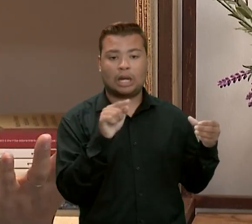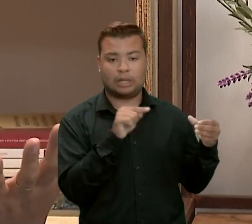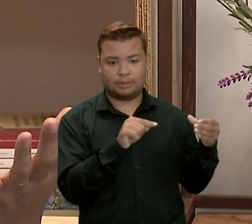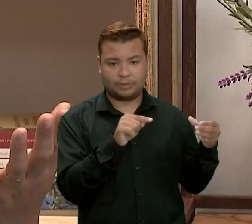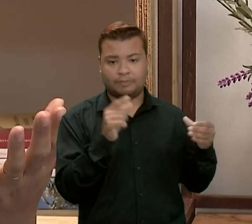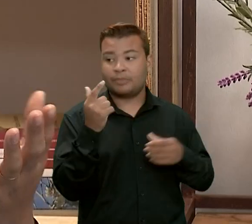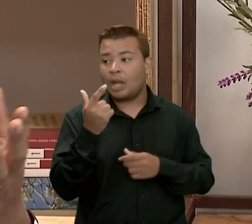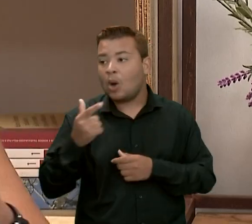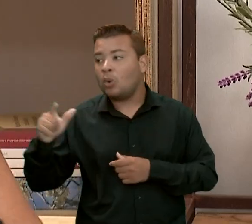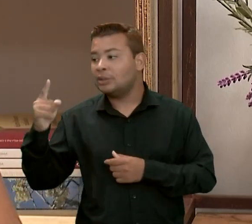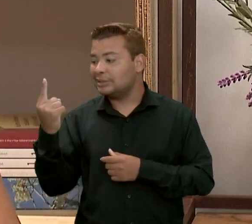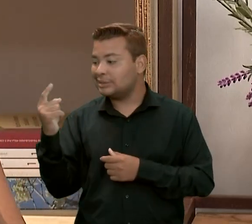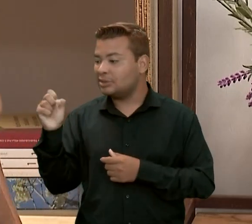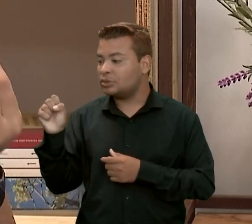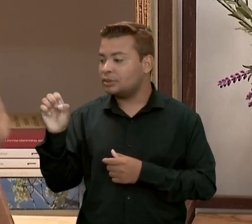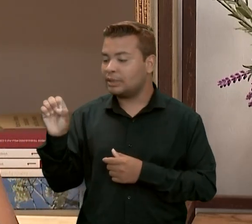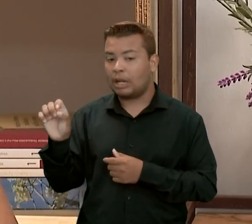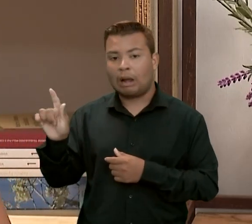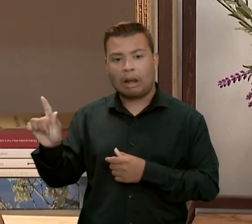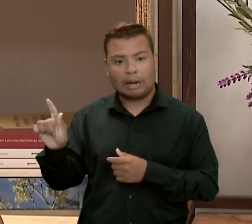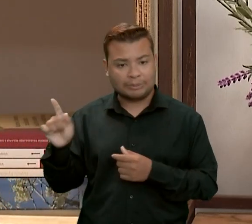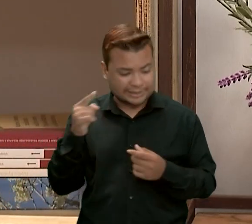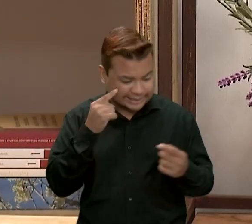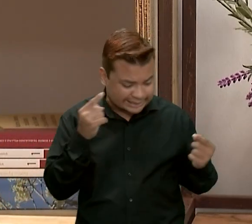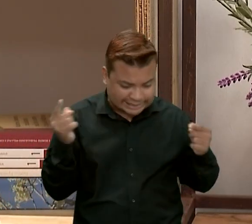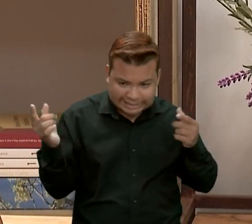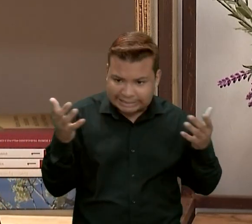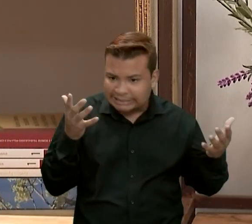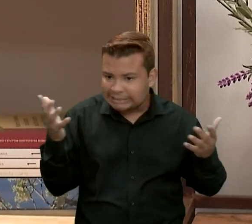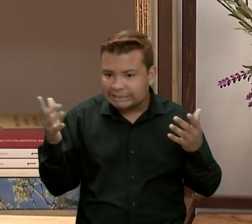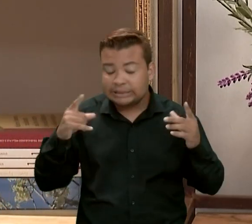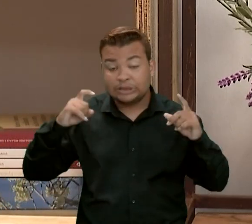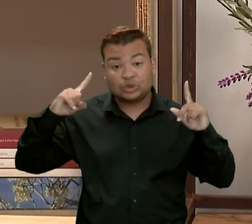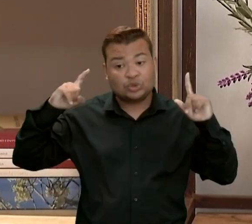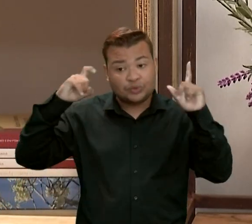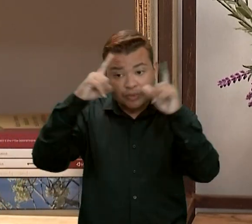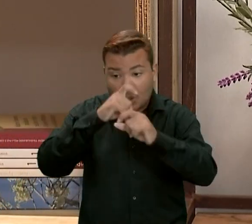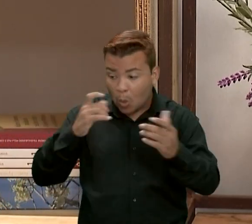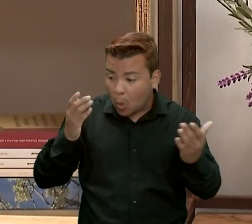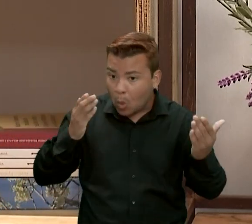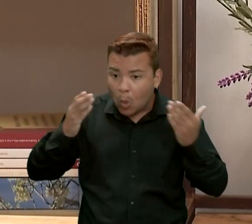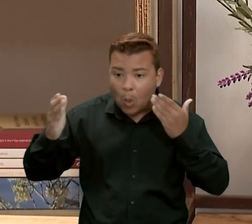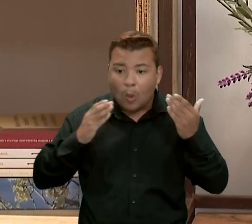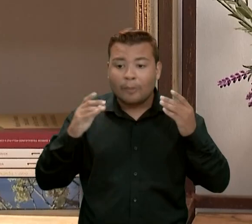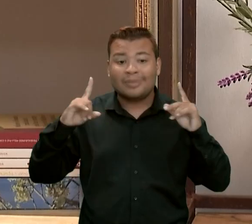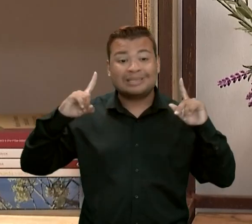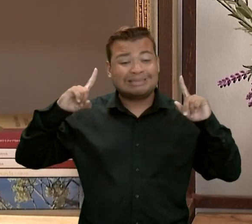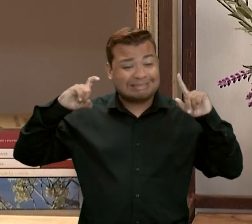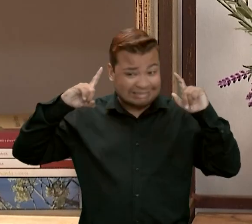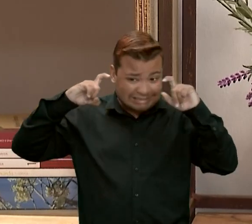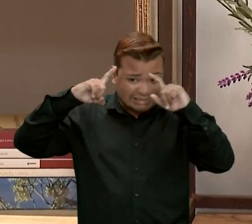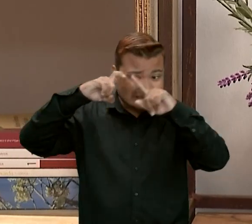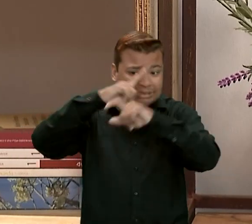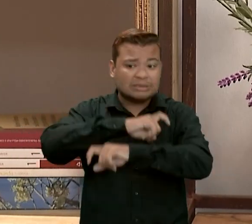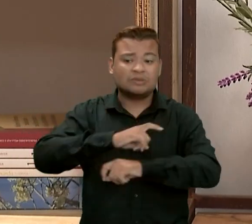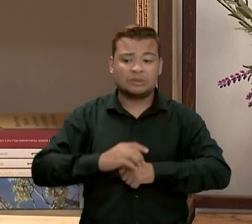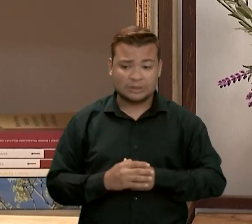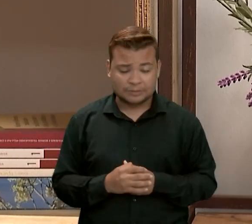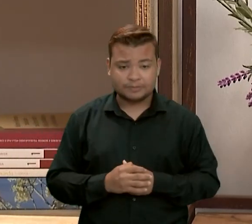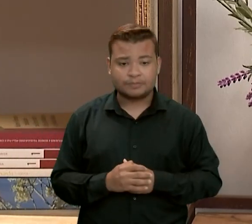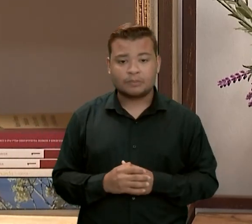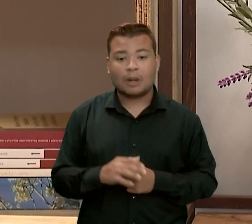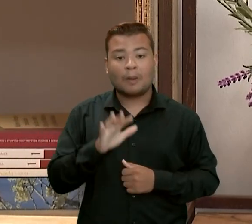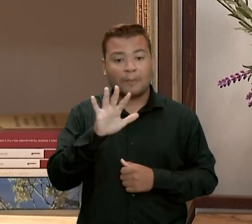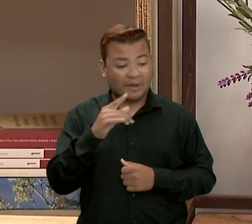era de 180. Então, às vezes ficava difícil para a gente comparar, né, a composição de cada um. Agora, por